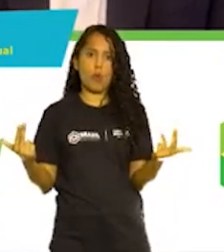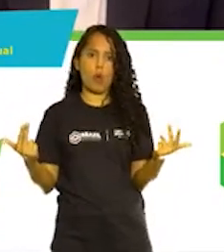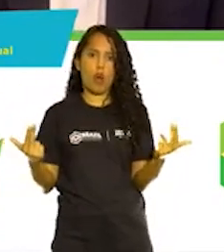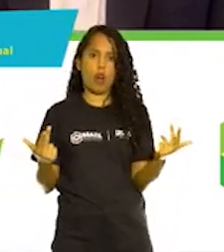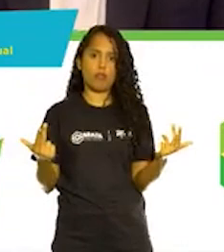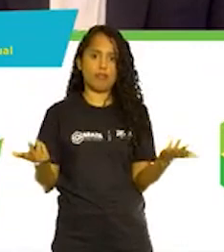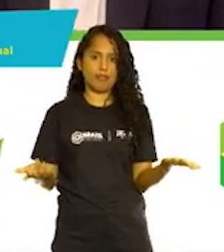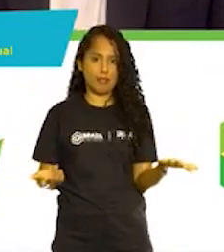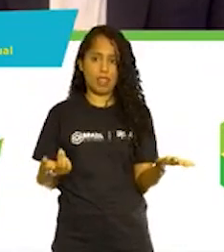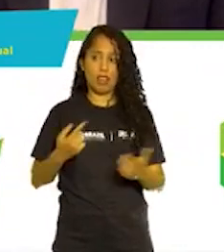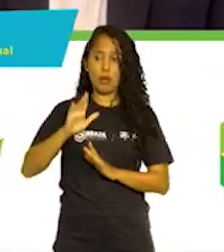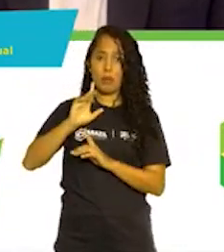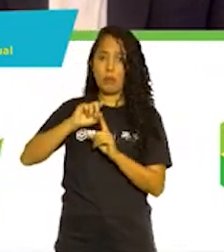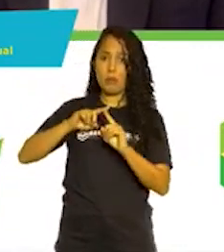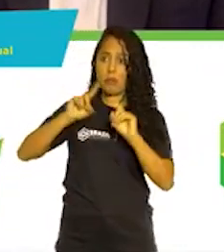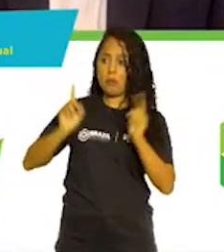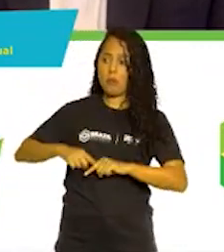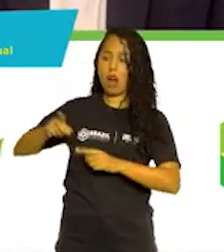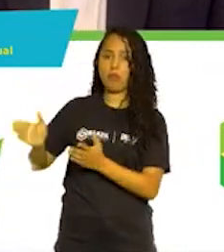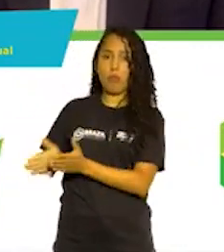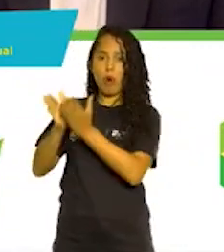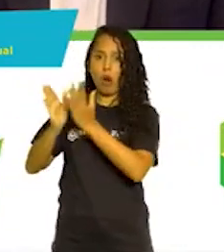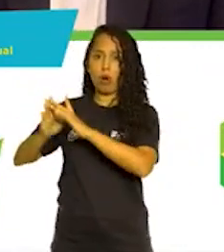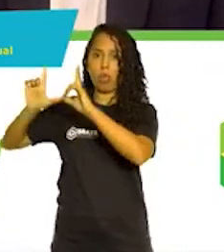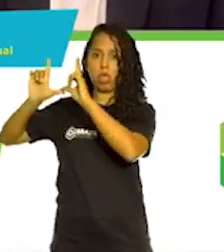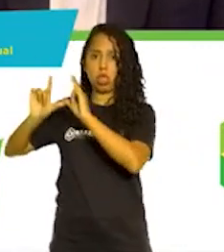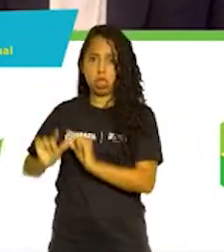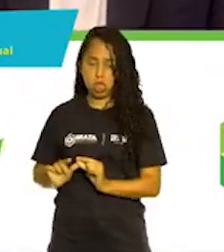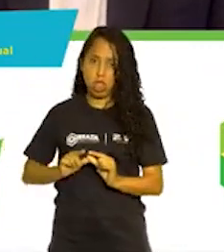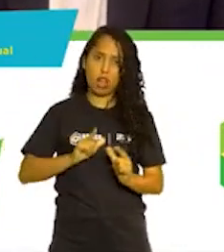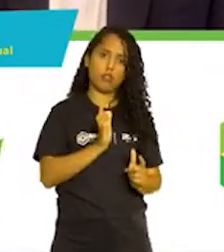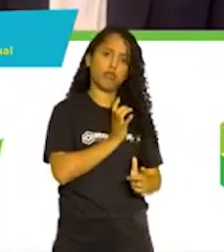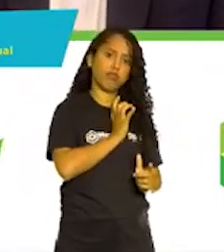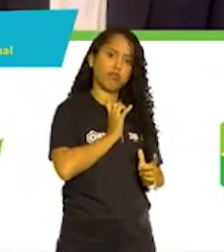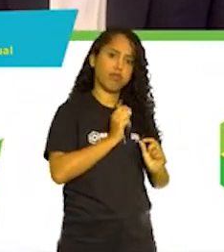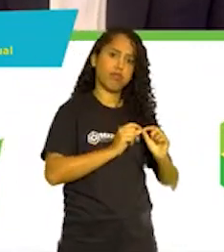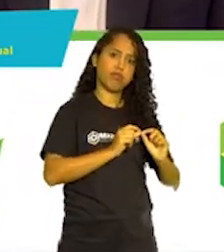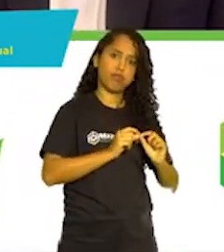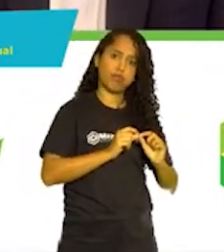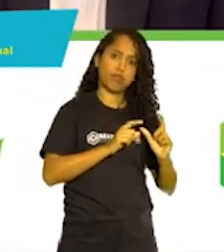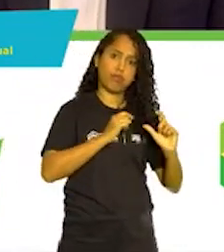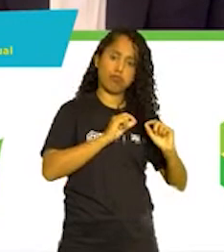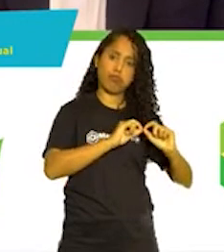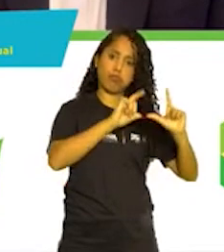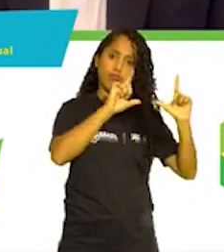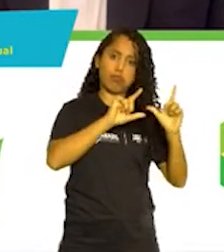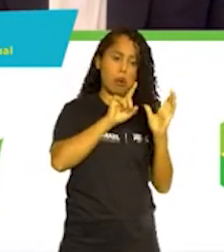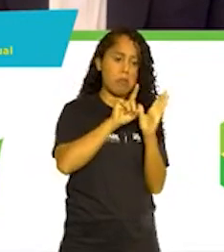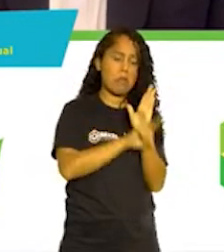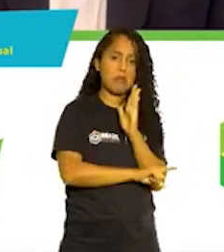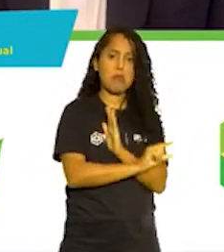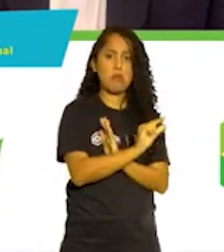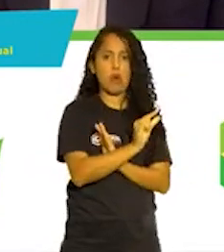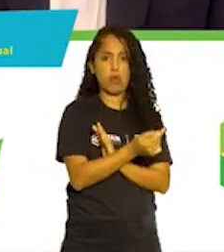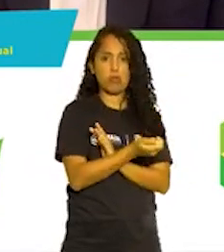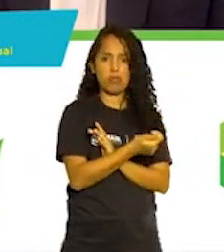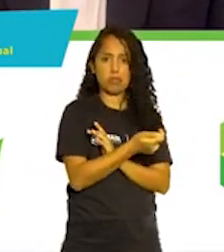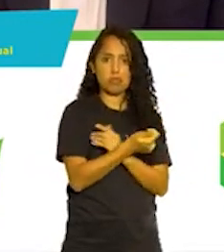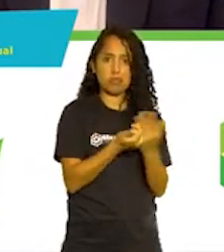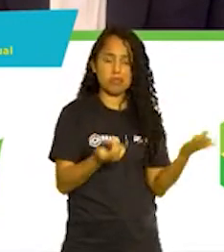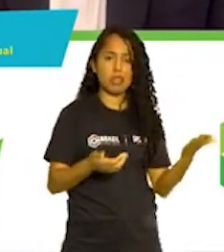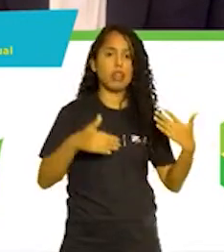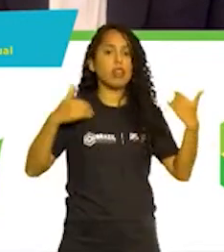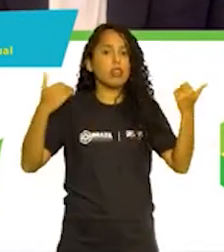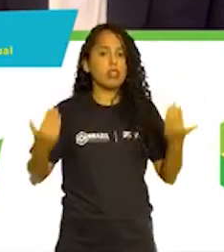de iniquidades e injustiça, eu vou te dar um exemplo simples. Eu teve uma época que eu tinha vergonha de ter desconto do imposto de renda nos gastos de